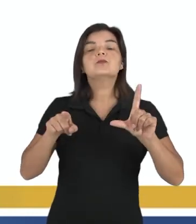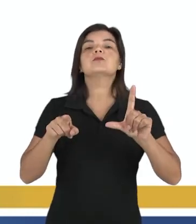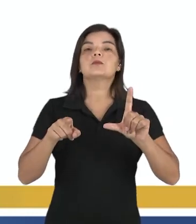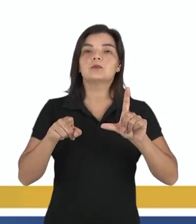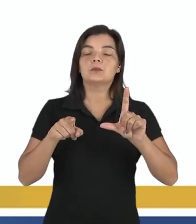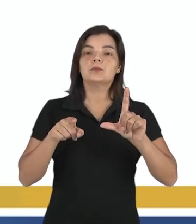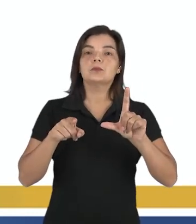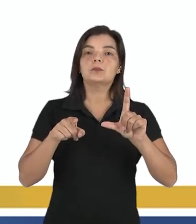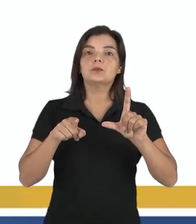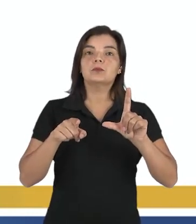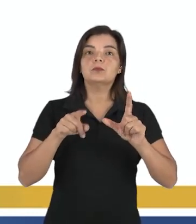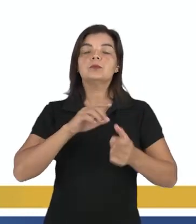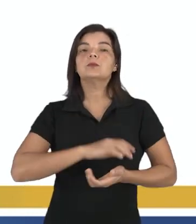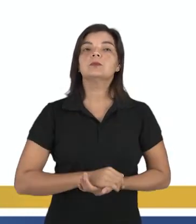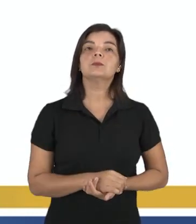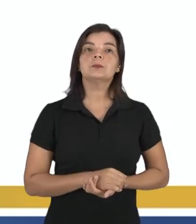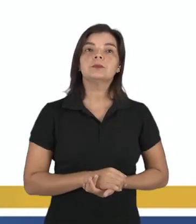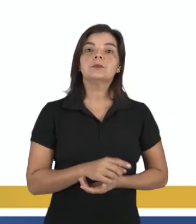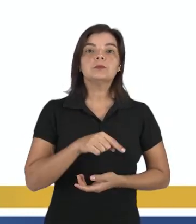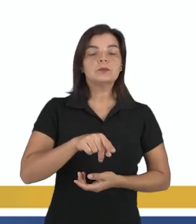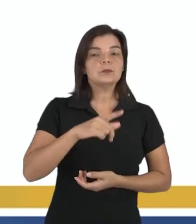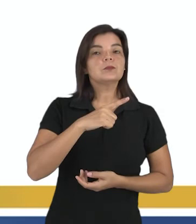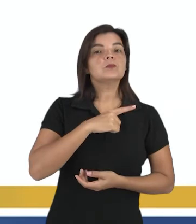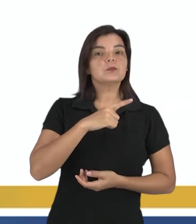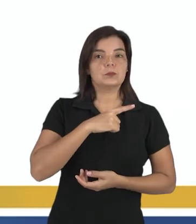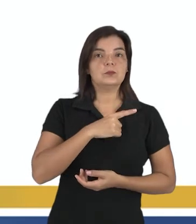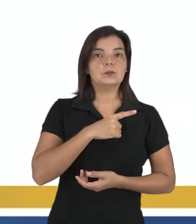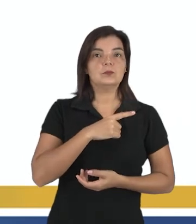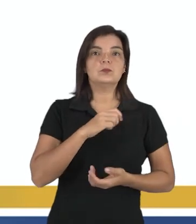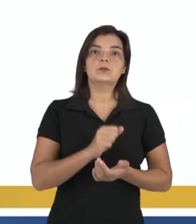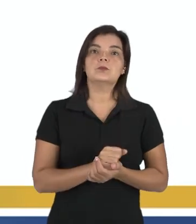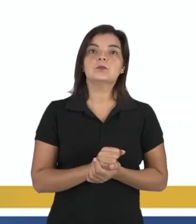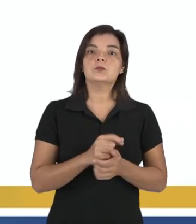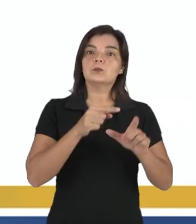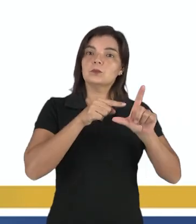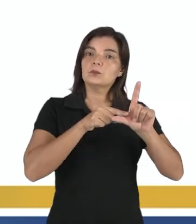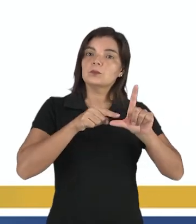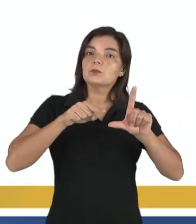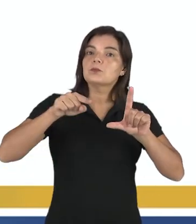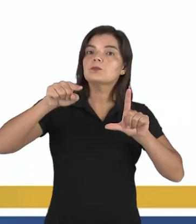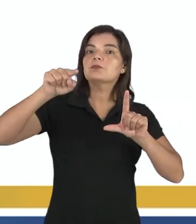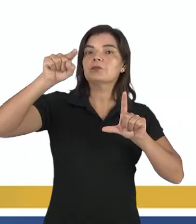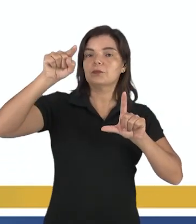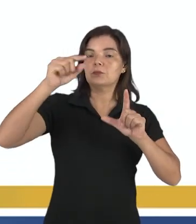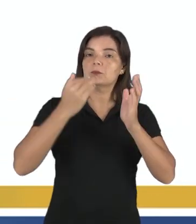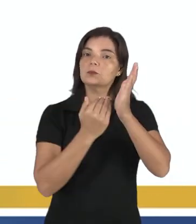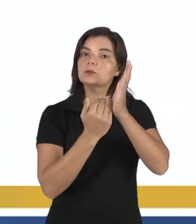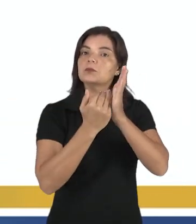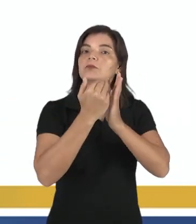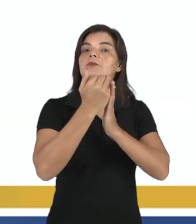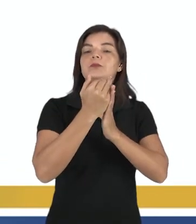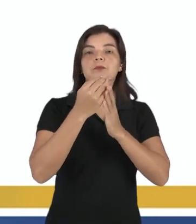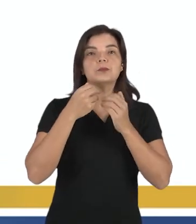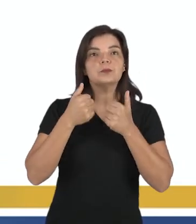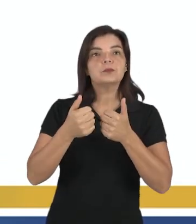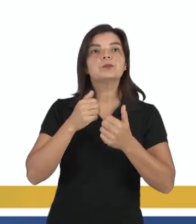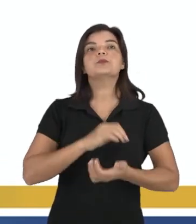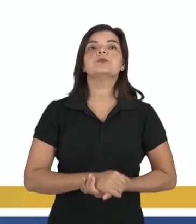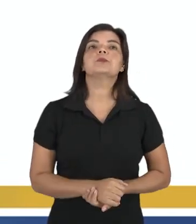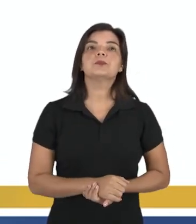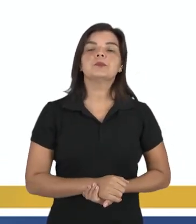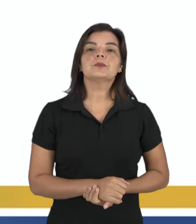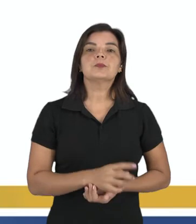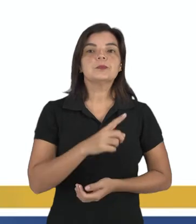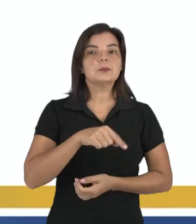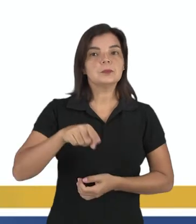tabela para o plano cartesiano, nós vamos ter uma curva e ela será crescente, tudo bem?